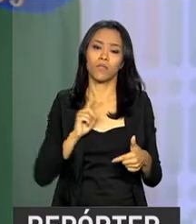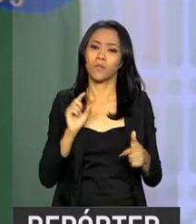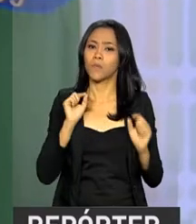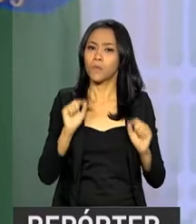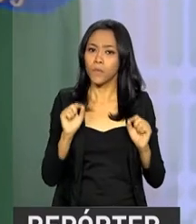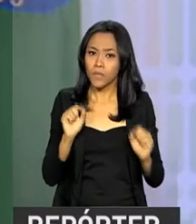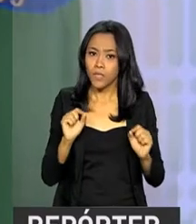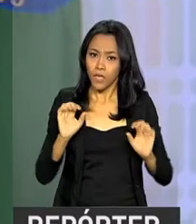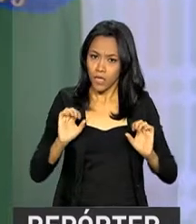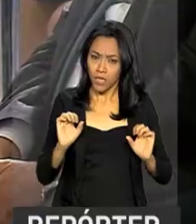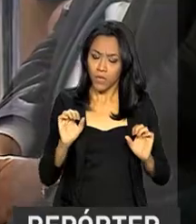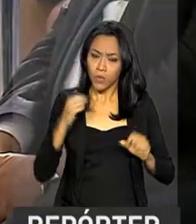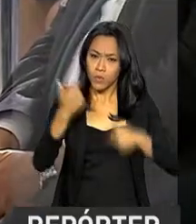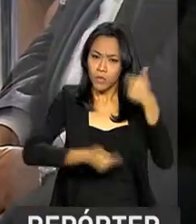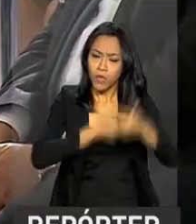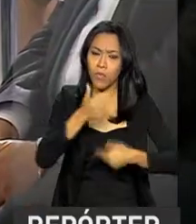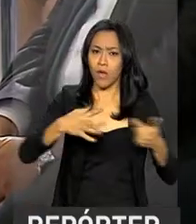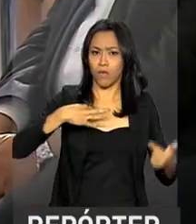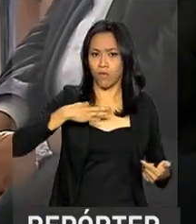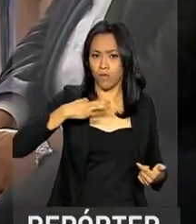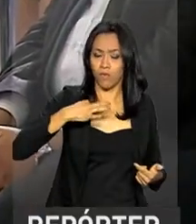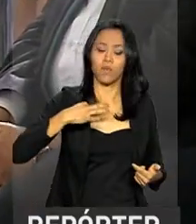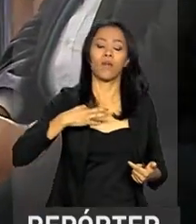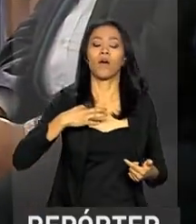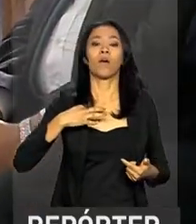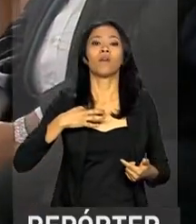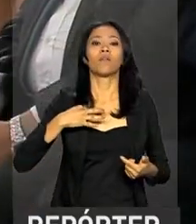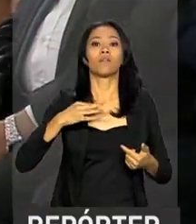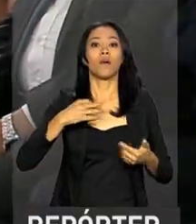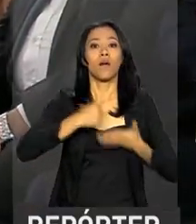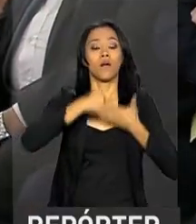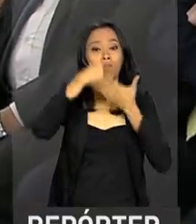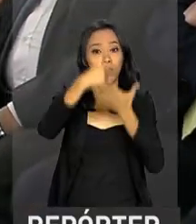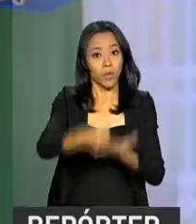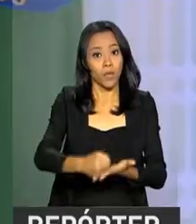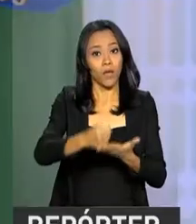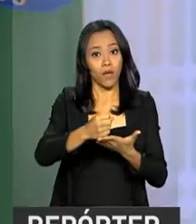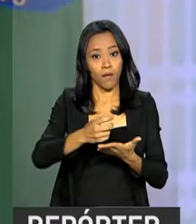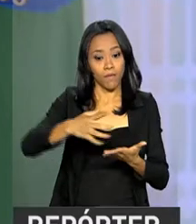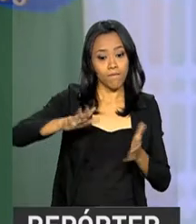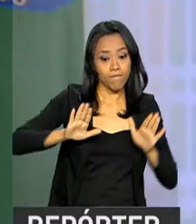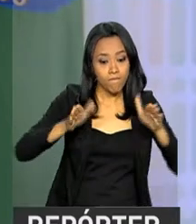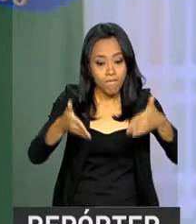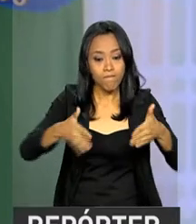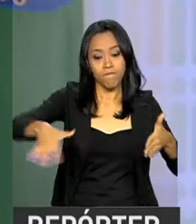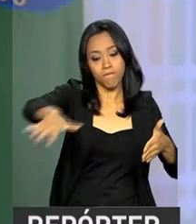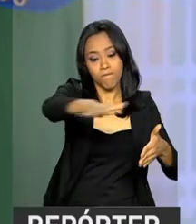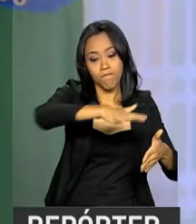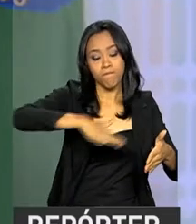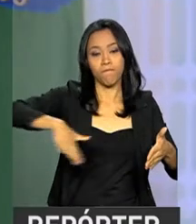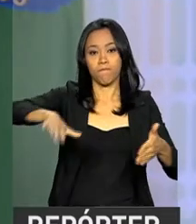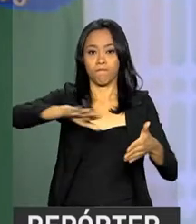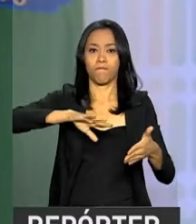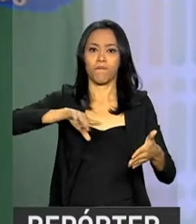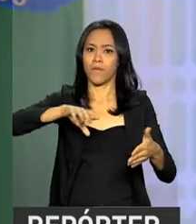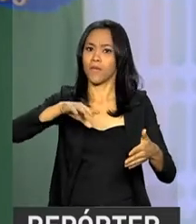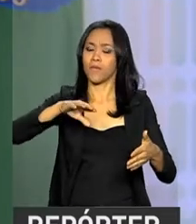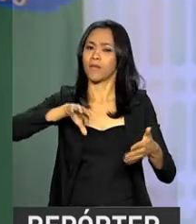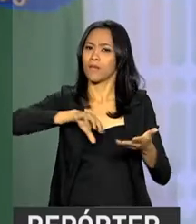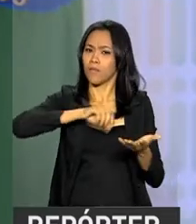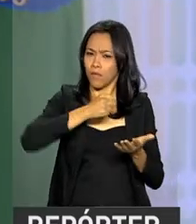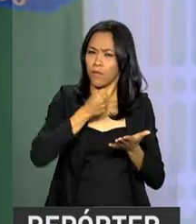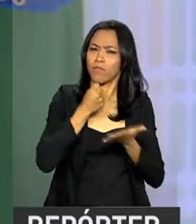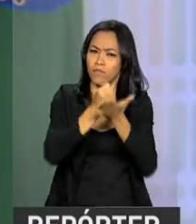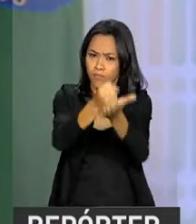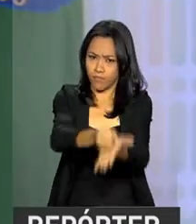voluntário a serviço de uma causa das mais meritórias. Na verdade, a